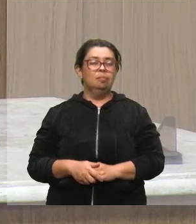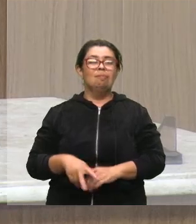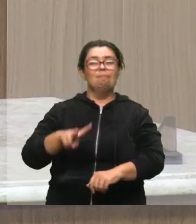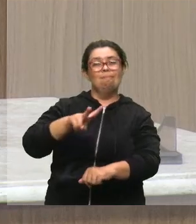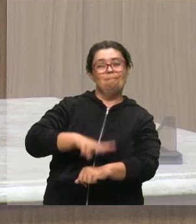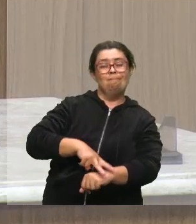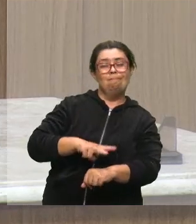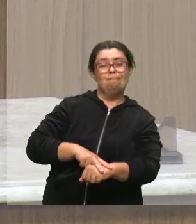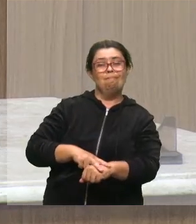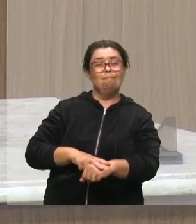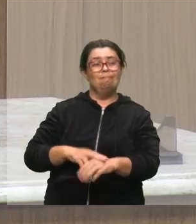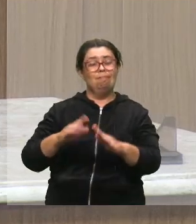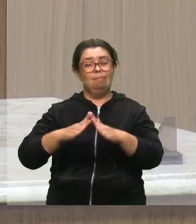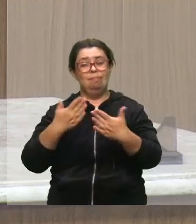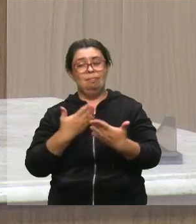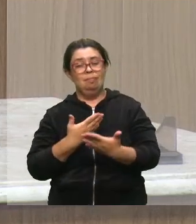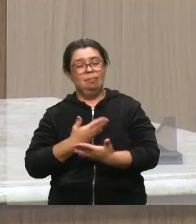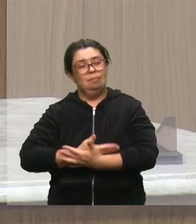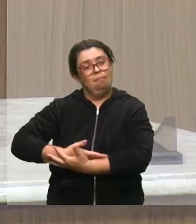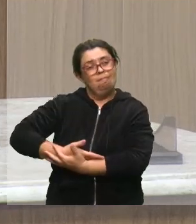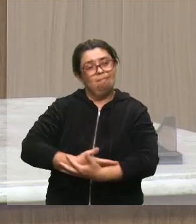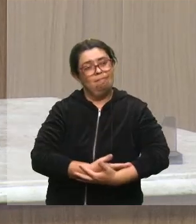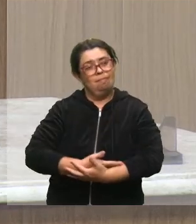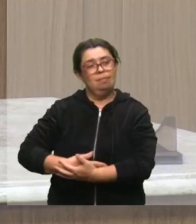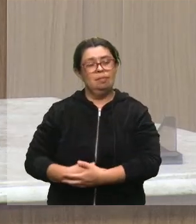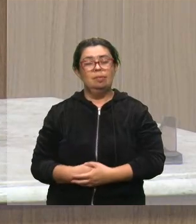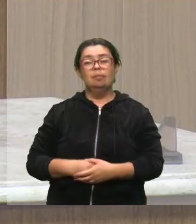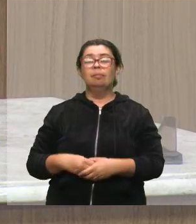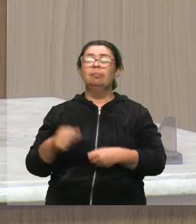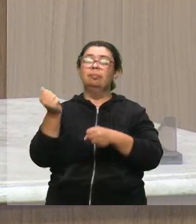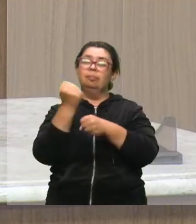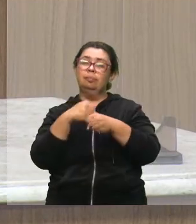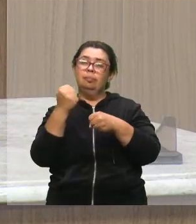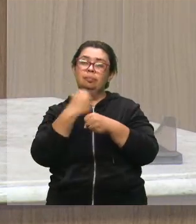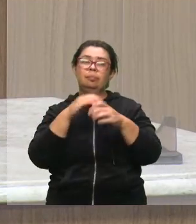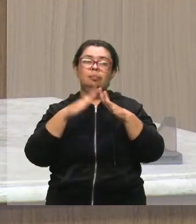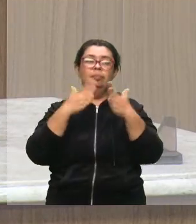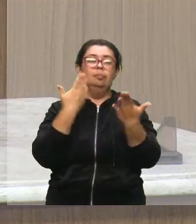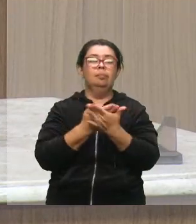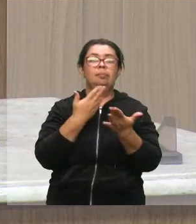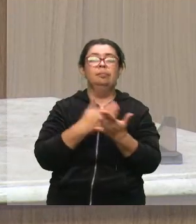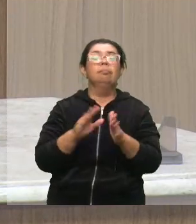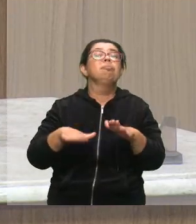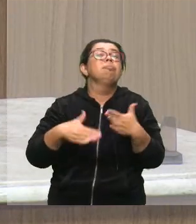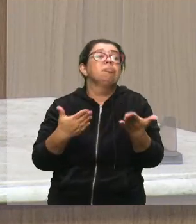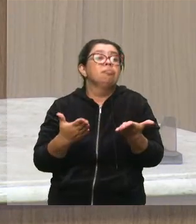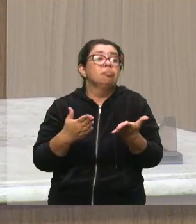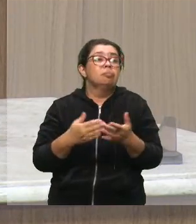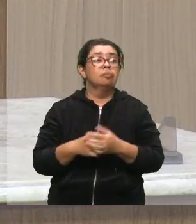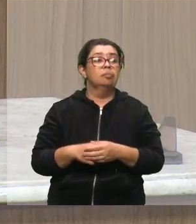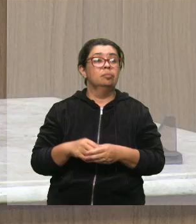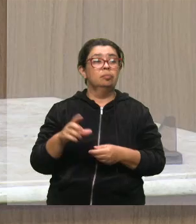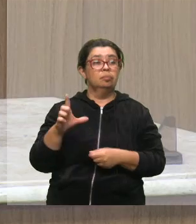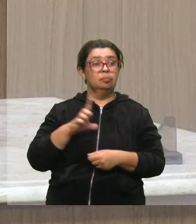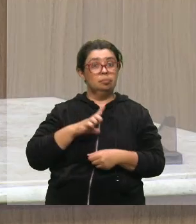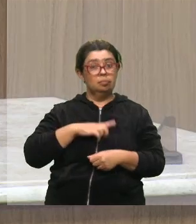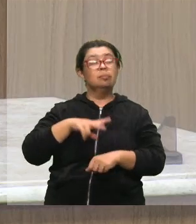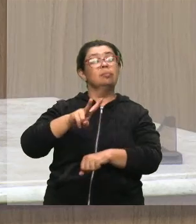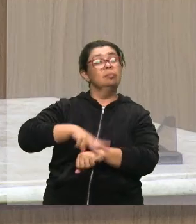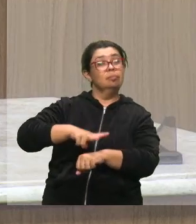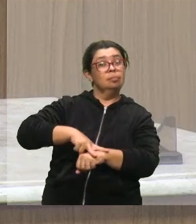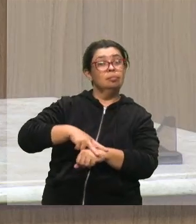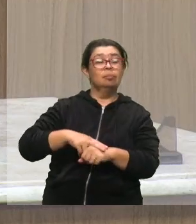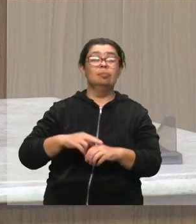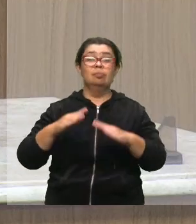E aí nós estamos falando da construção de escolas. O quanto desse orçamento é destinado para a compra de vagas,